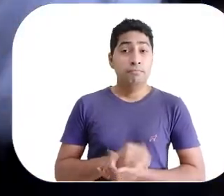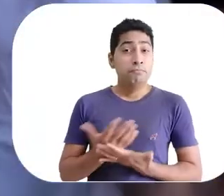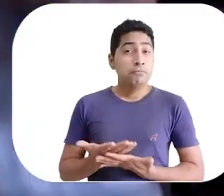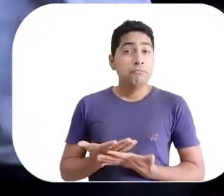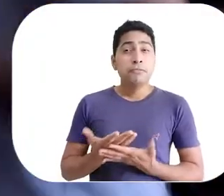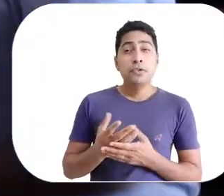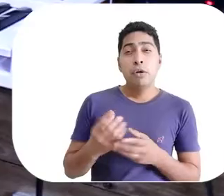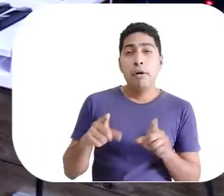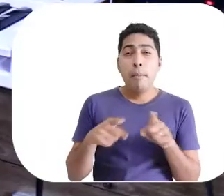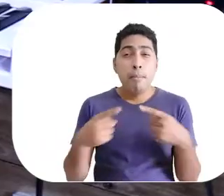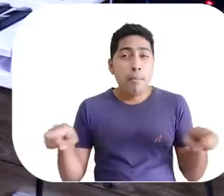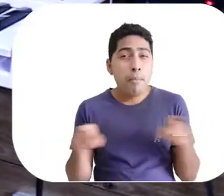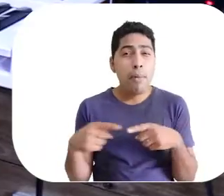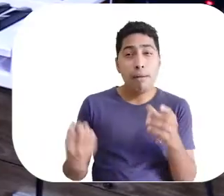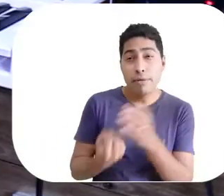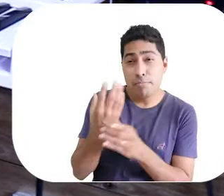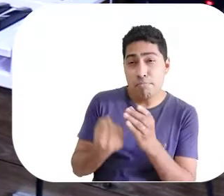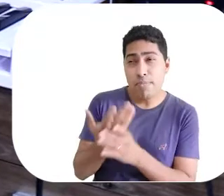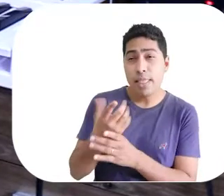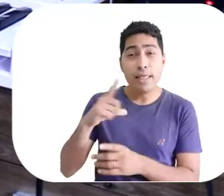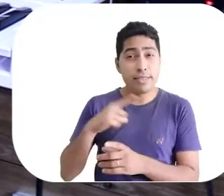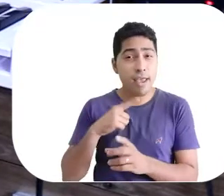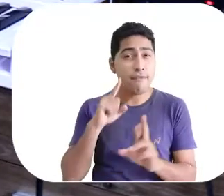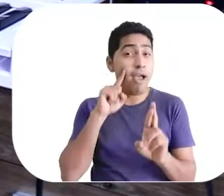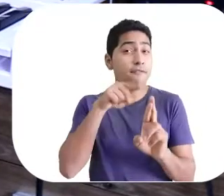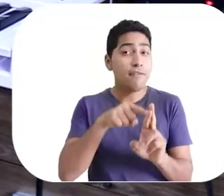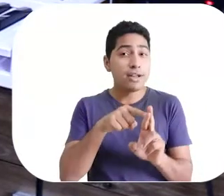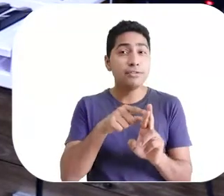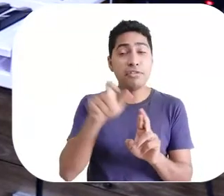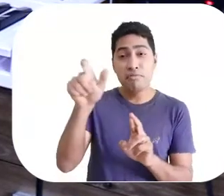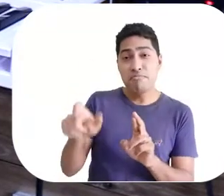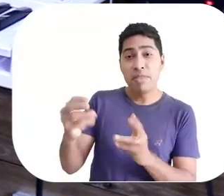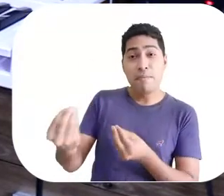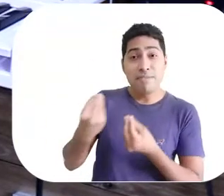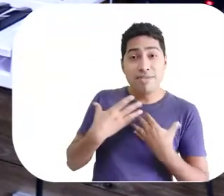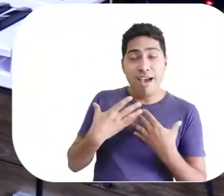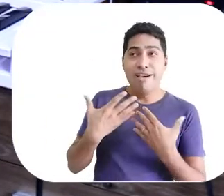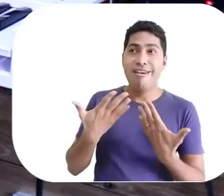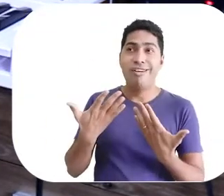criação da trilha, ela partiu de referências que me trouxeram do espetáculo, né? Eles